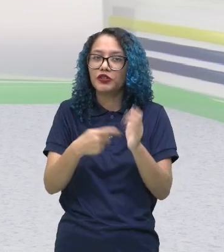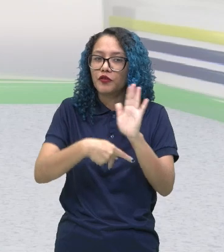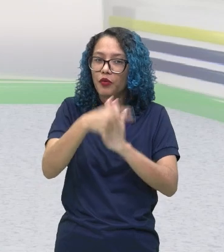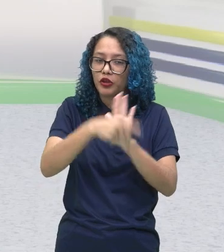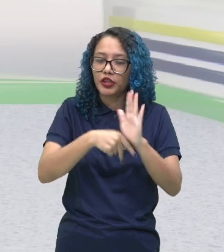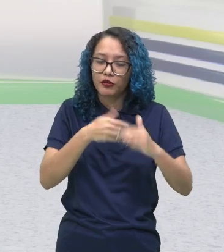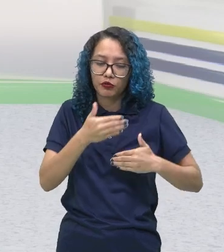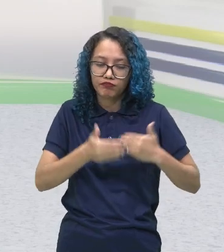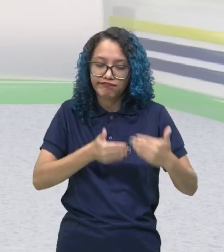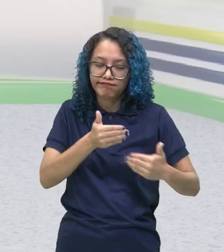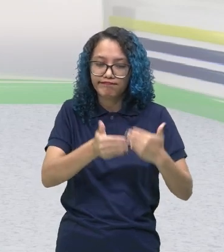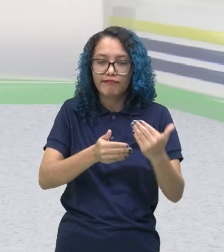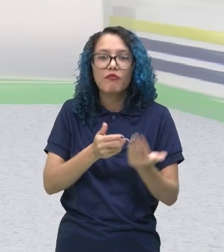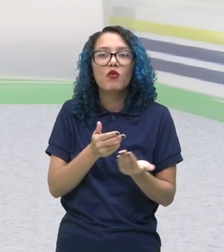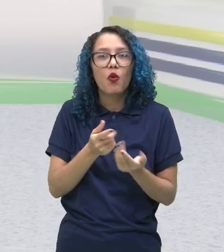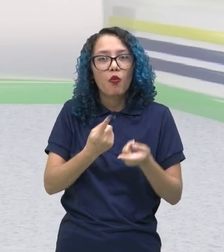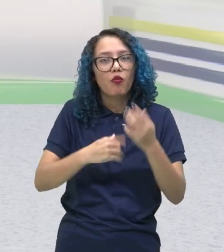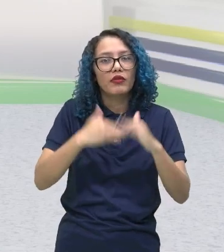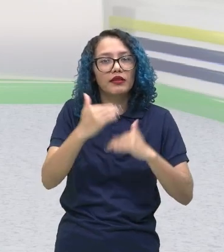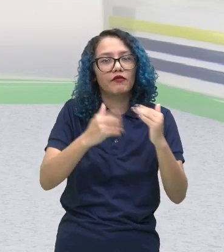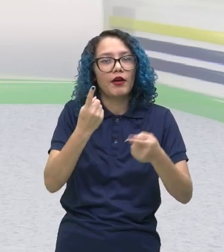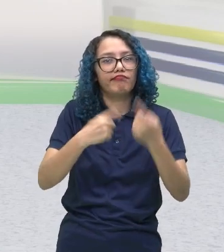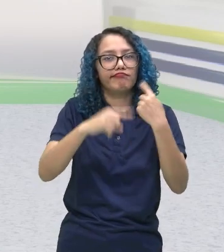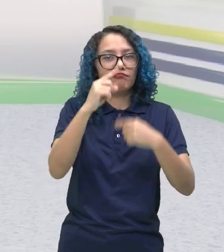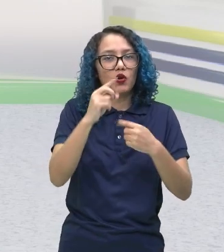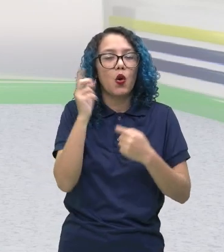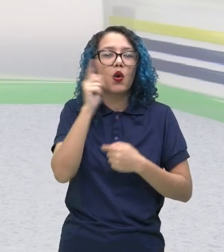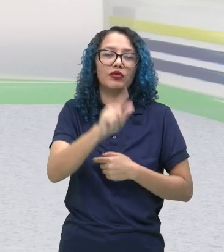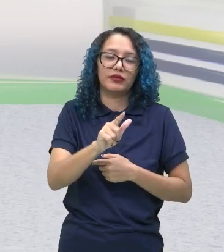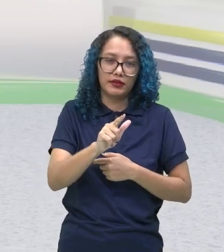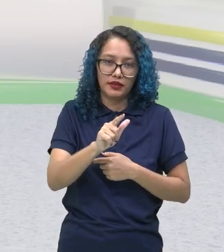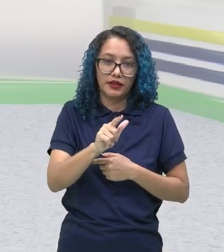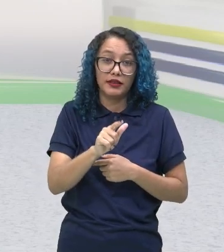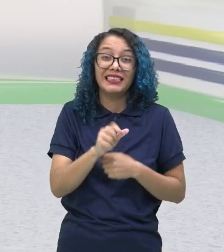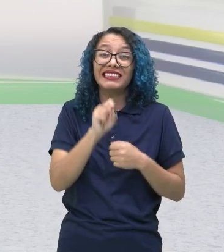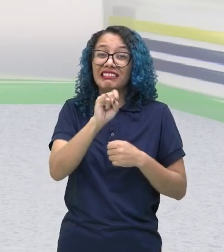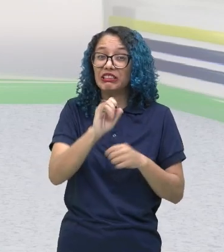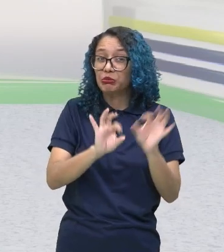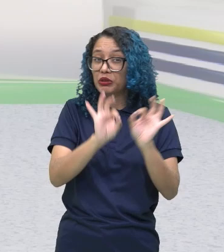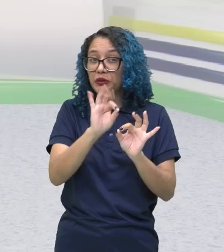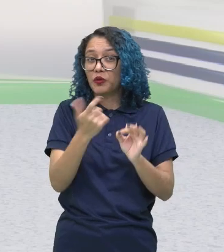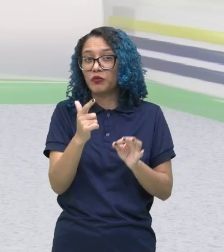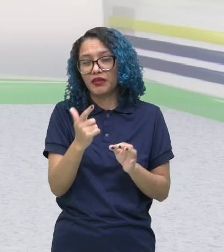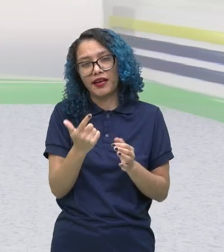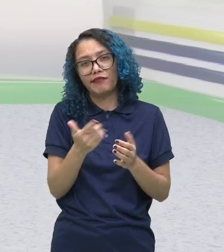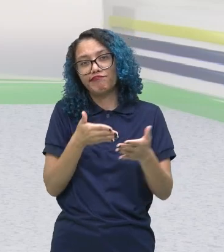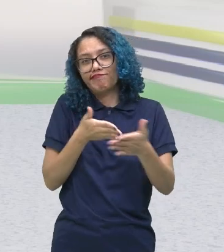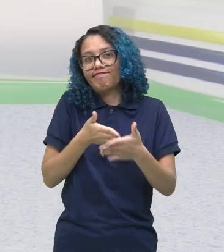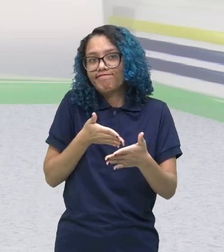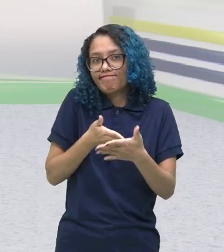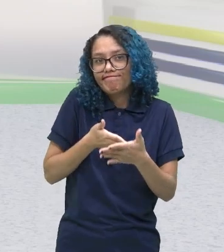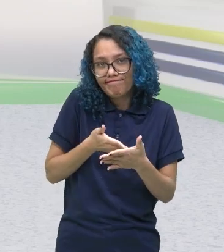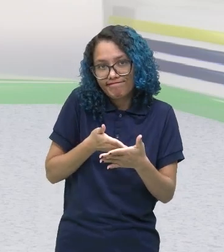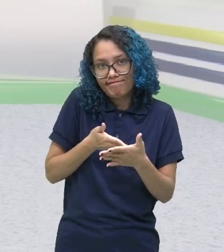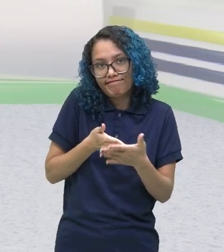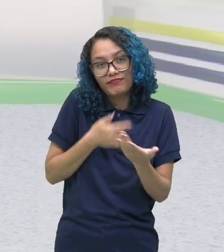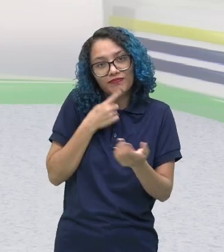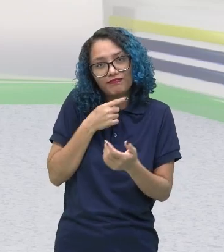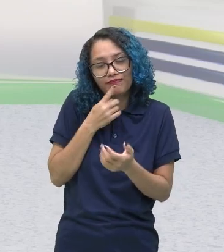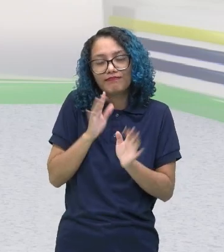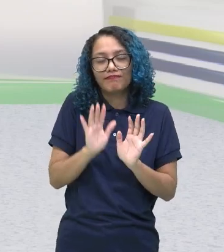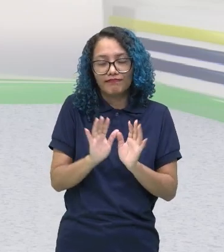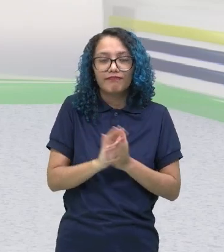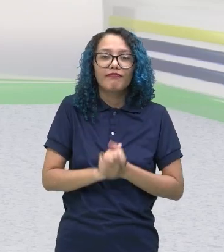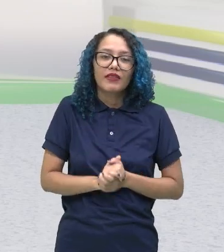professora? certeza, esse é o primeiro passo, né? Sem o planejamento, a gente não consegue avançar. E eu quero dizer para vocês que, enquanto rede, nós